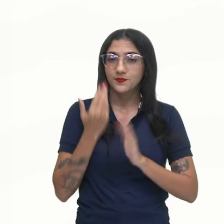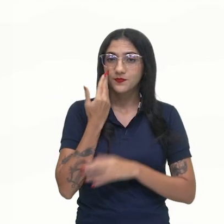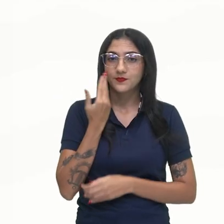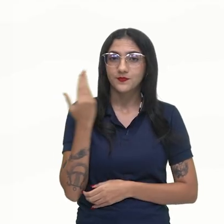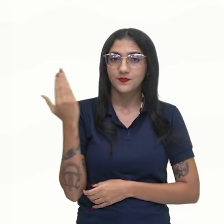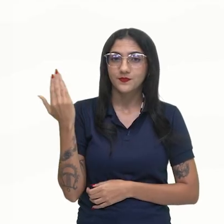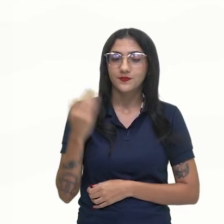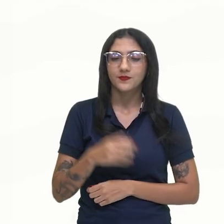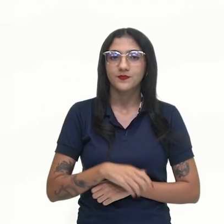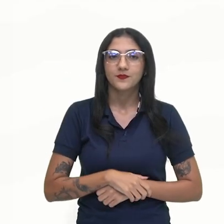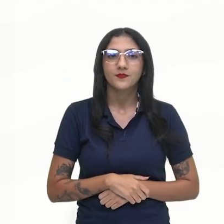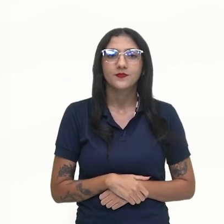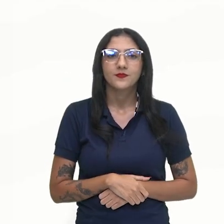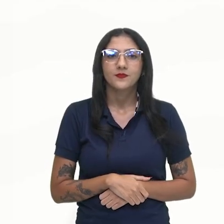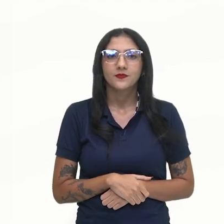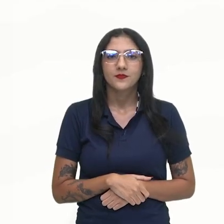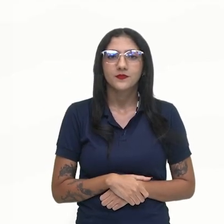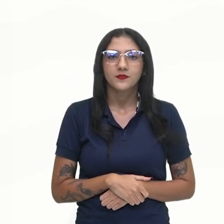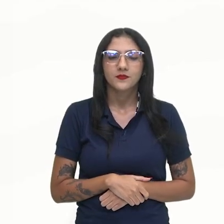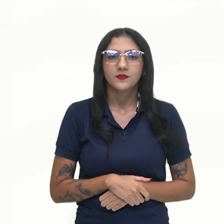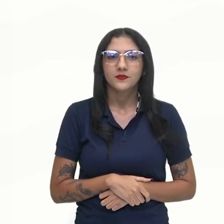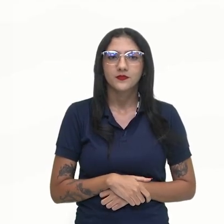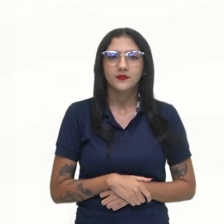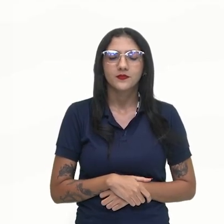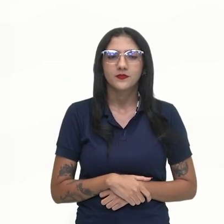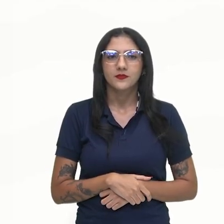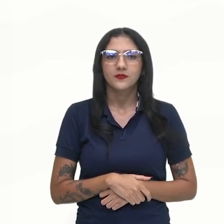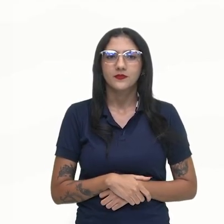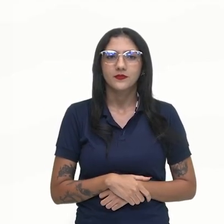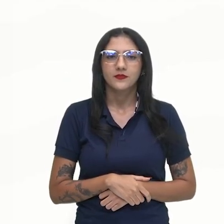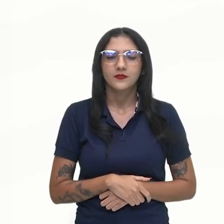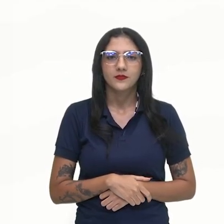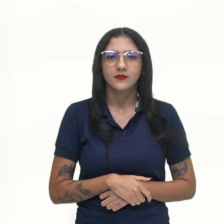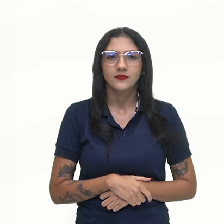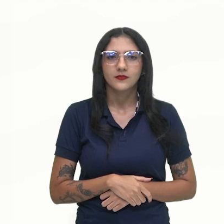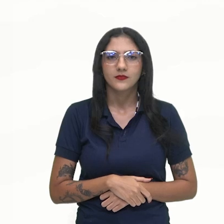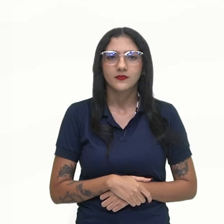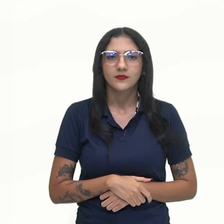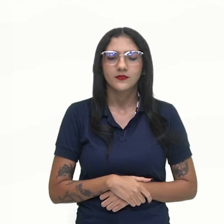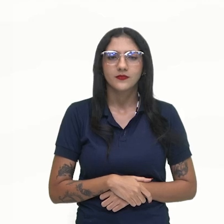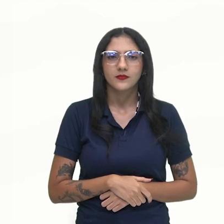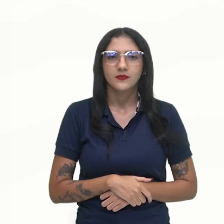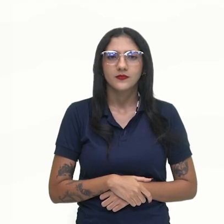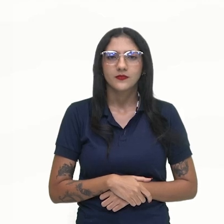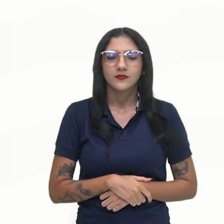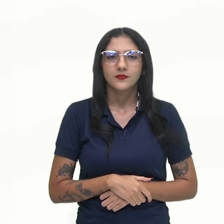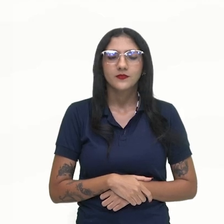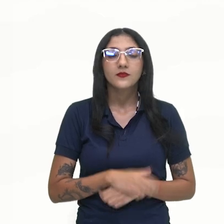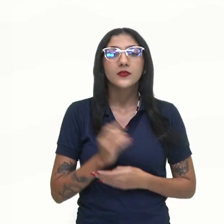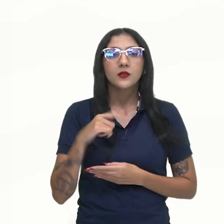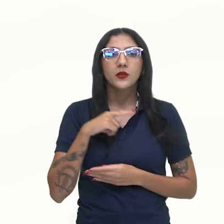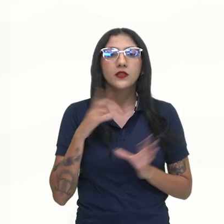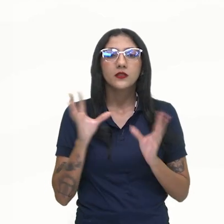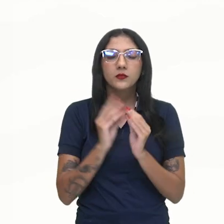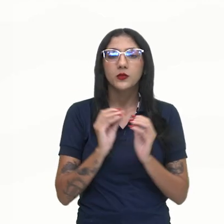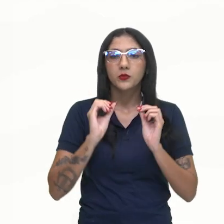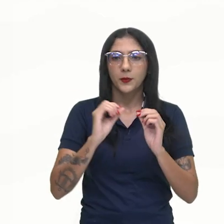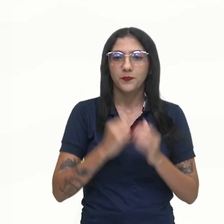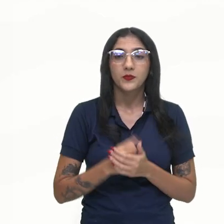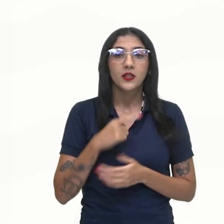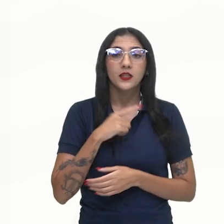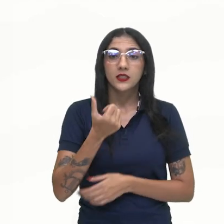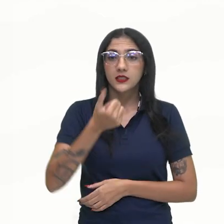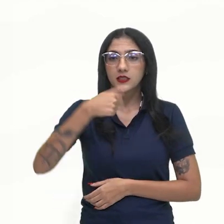official languages, with Portuguese being just one among them. Então ele fala que tem 17